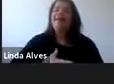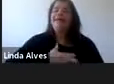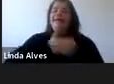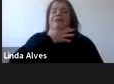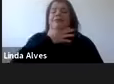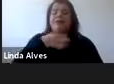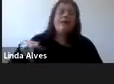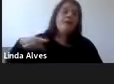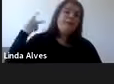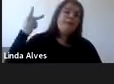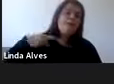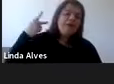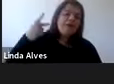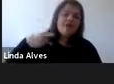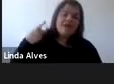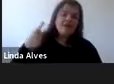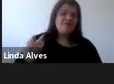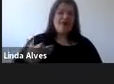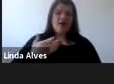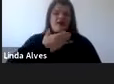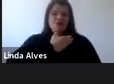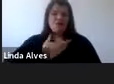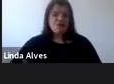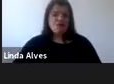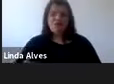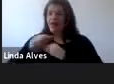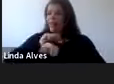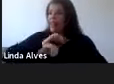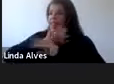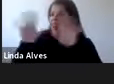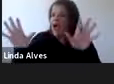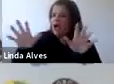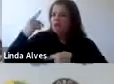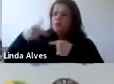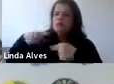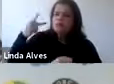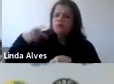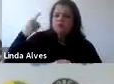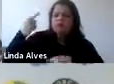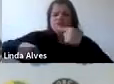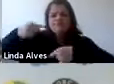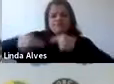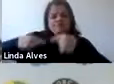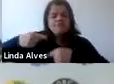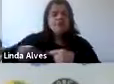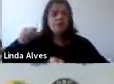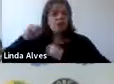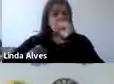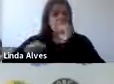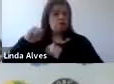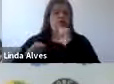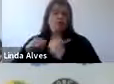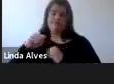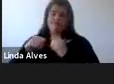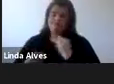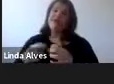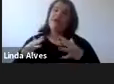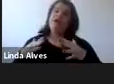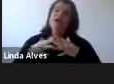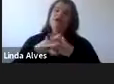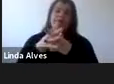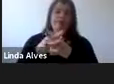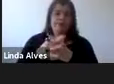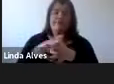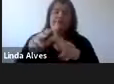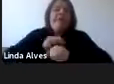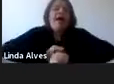a clareza de uma política industrial, aí, principalmente para o setor automotivo. Certo. Quer dizer, e isso complica a situação para